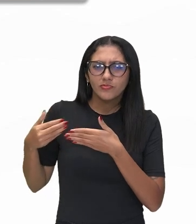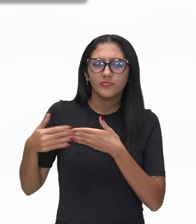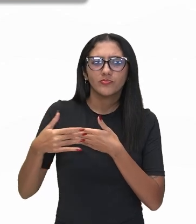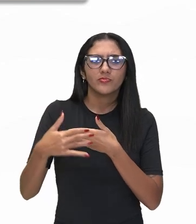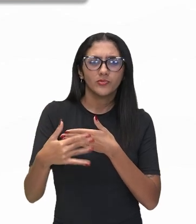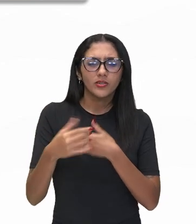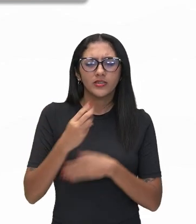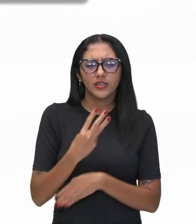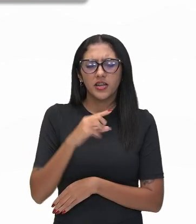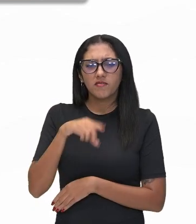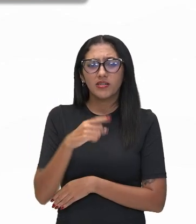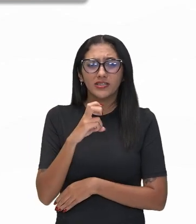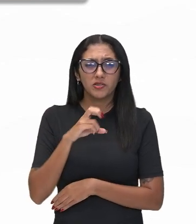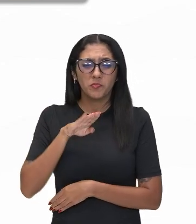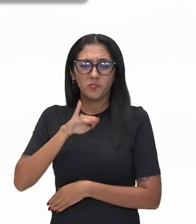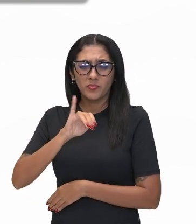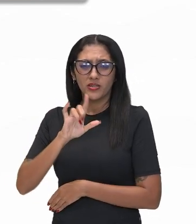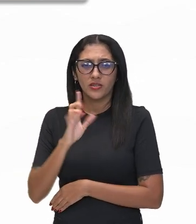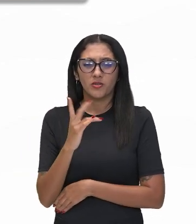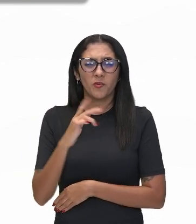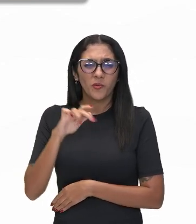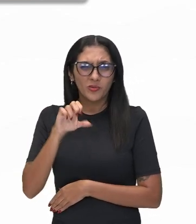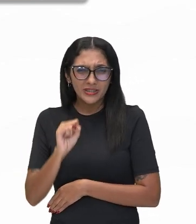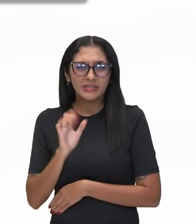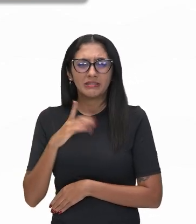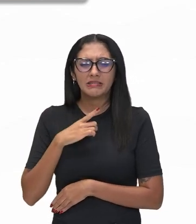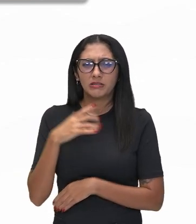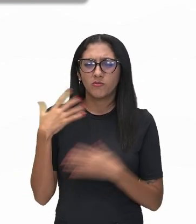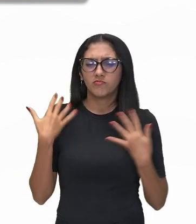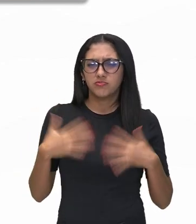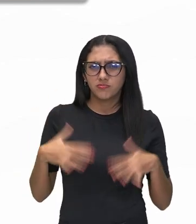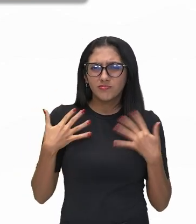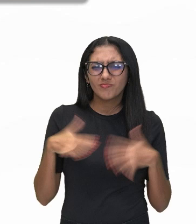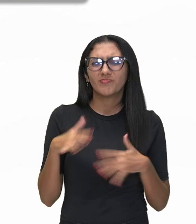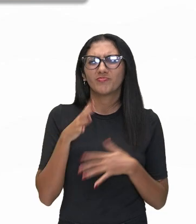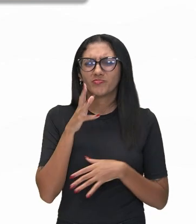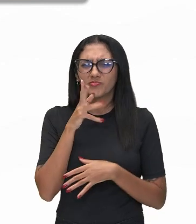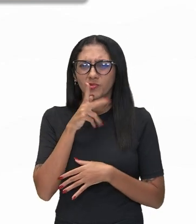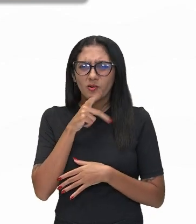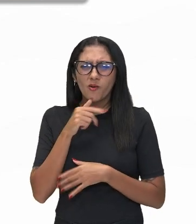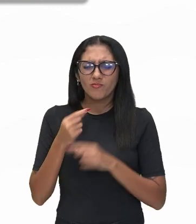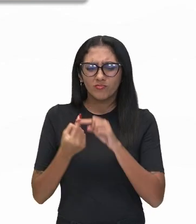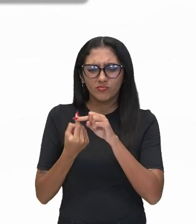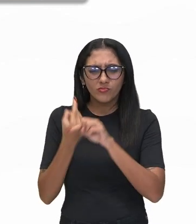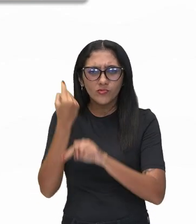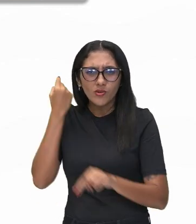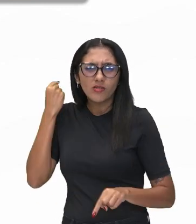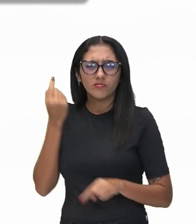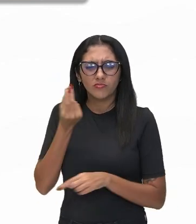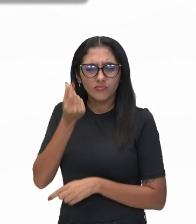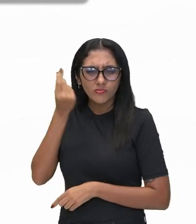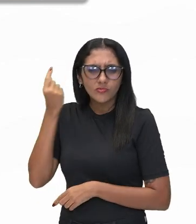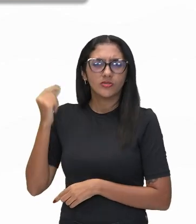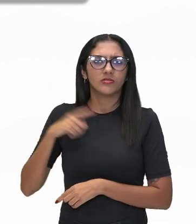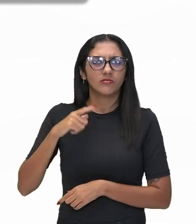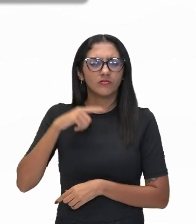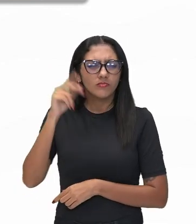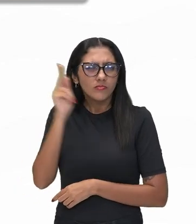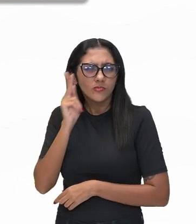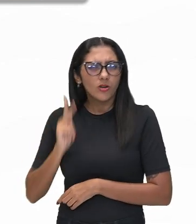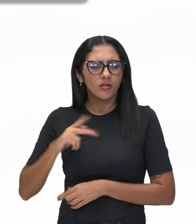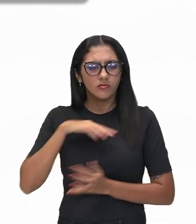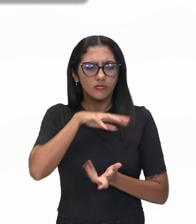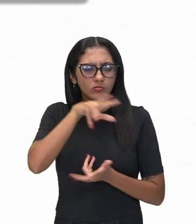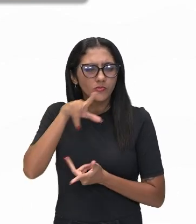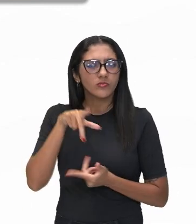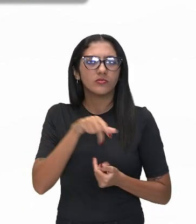anos, vejam aí que não é pouco tempo, né? Nós temos aí uma história da Terra muito maior, né, que